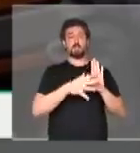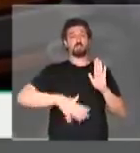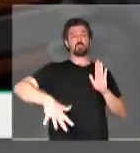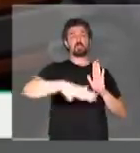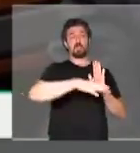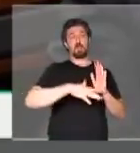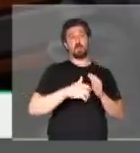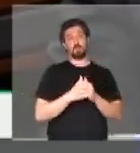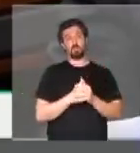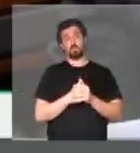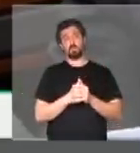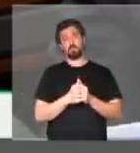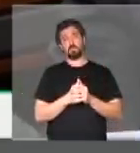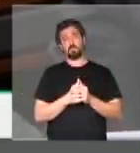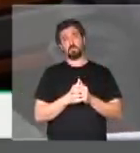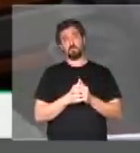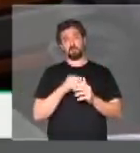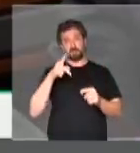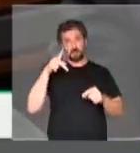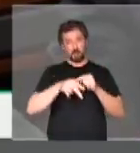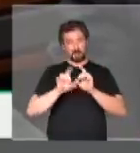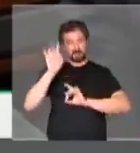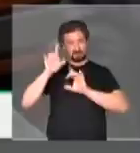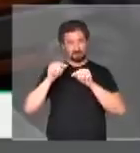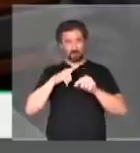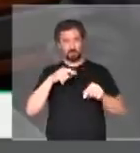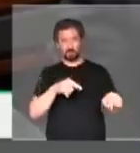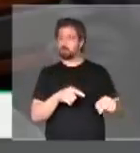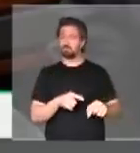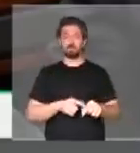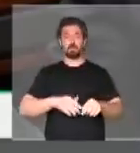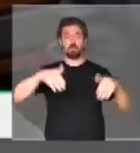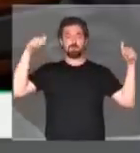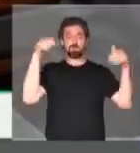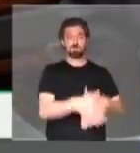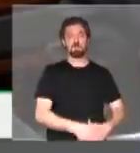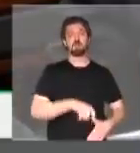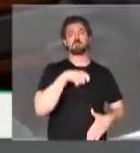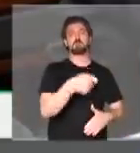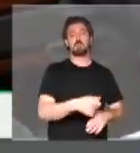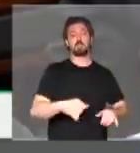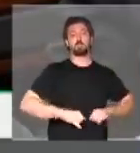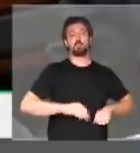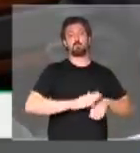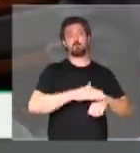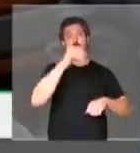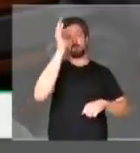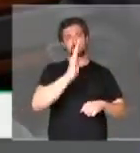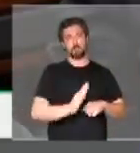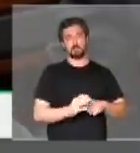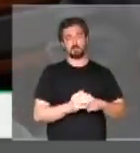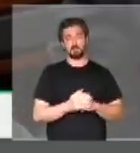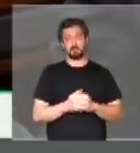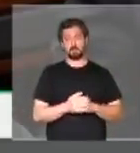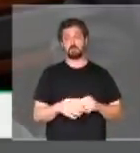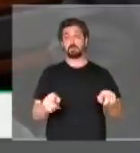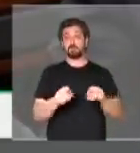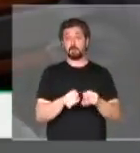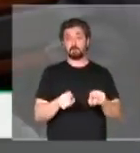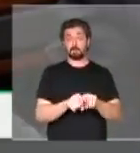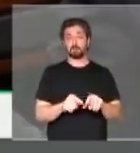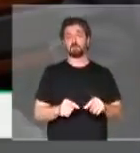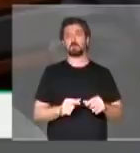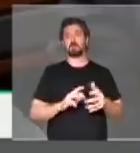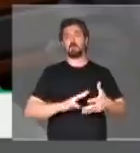da Previdência. Isso não é cortar privilégio, isso é massacrar aqueles que mais sofrem no nosso país. Além